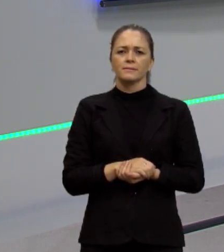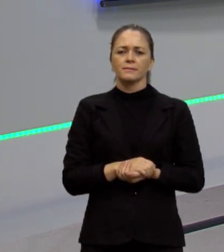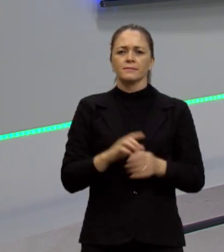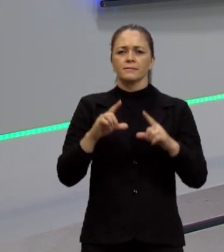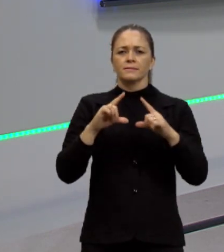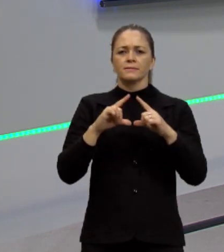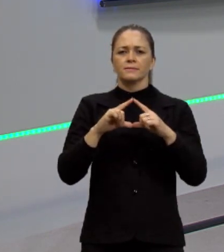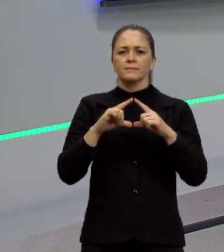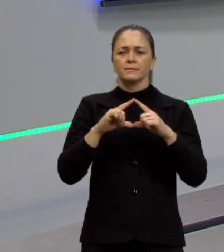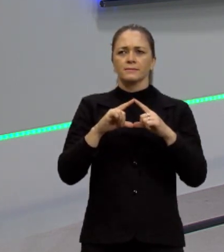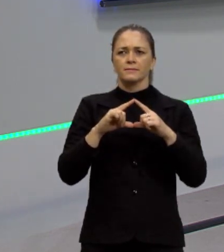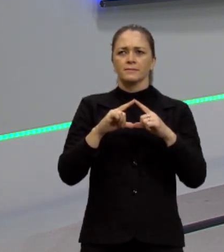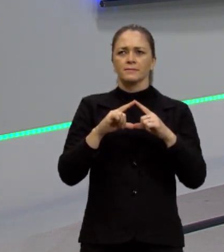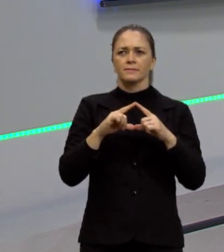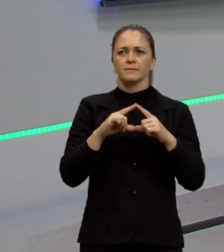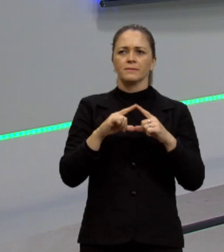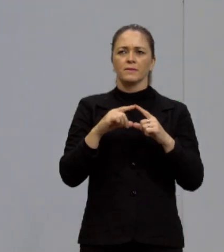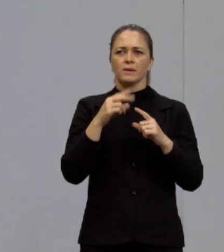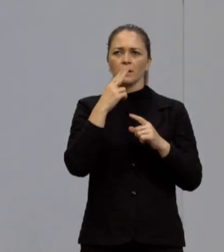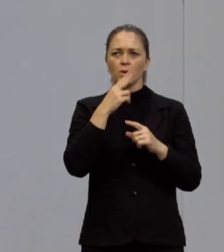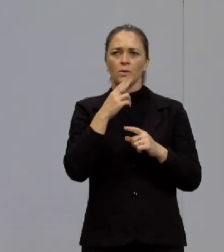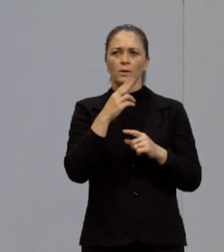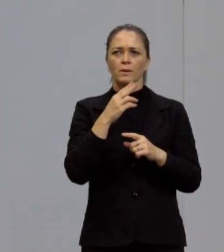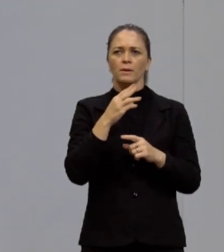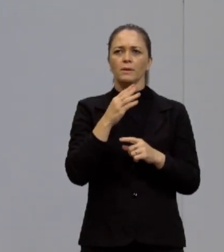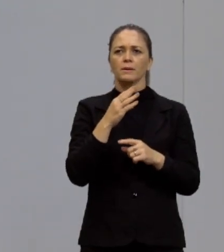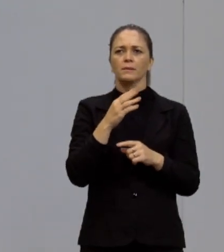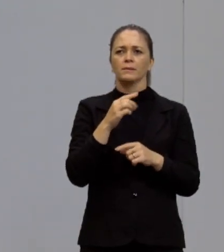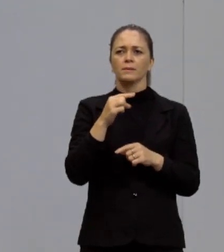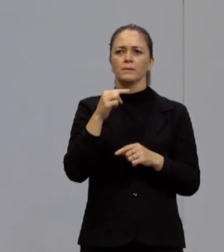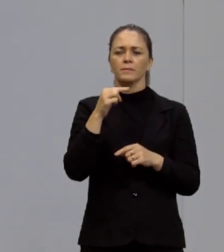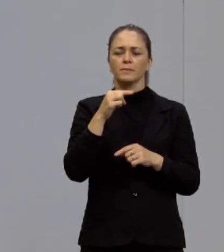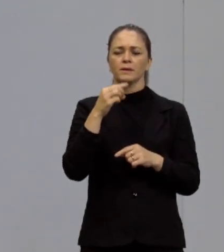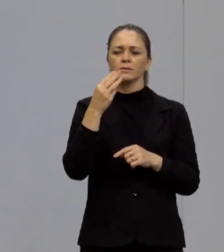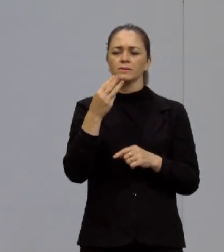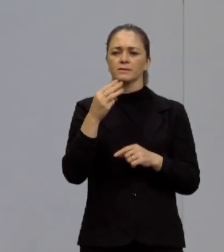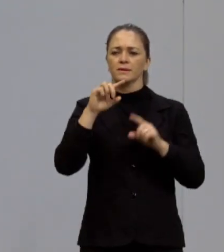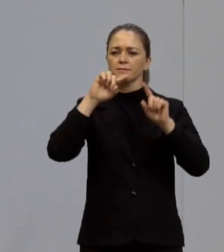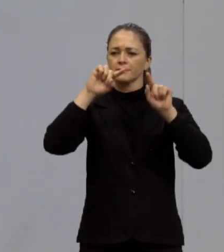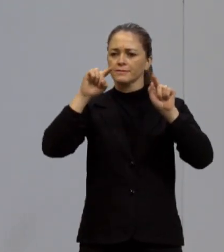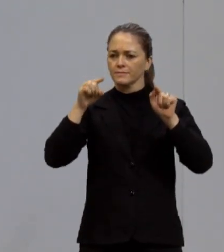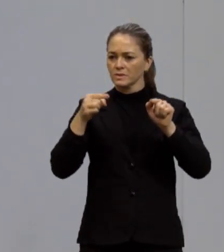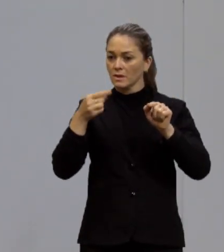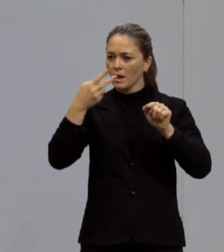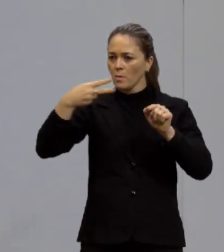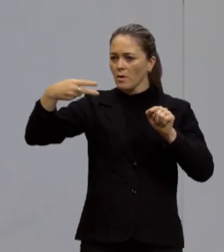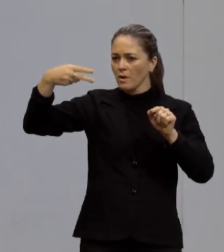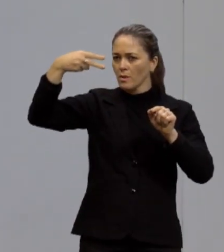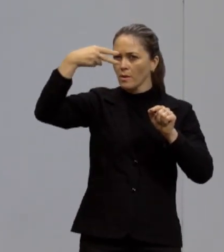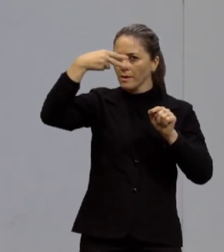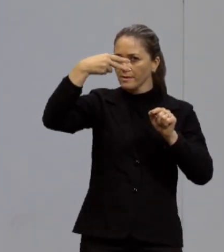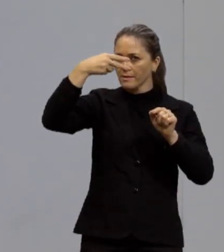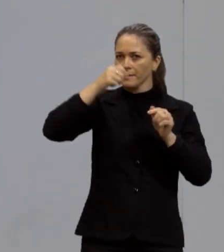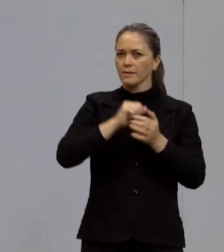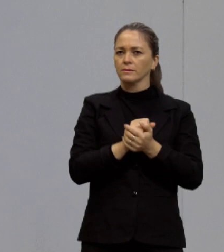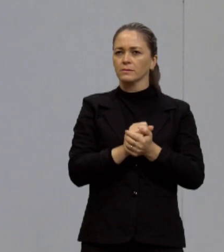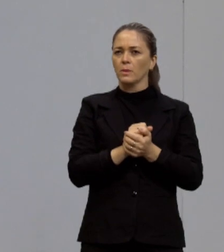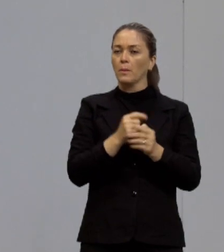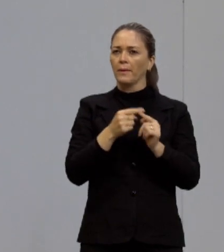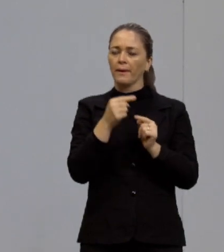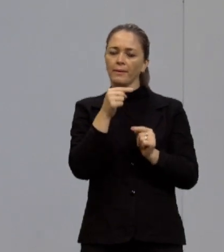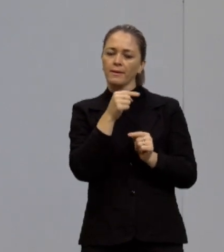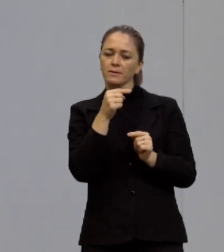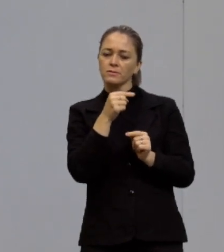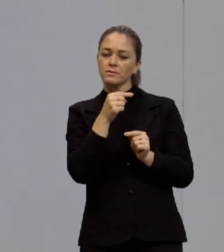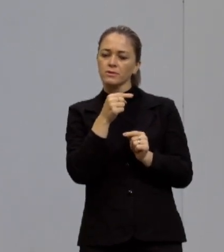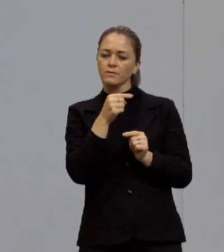B ao quadrado é quem? O menos 3, ó. Uso do parênteses, porque esse termo é negativo, para